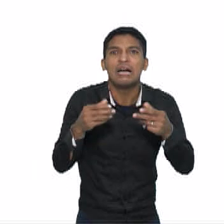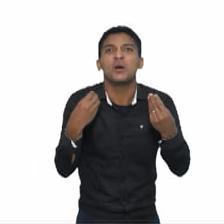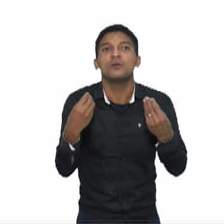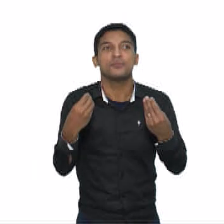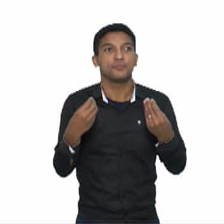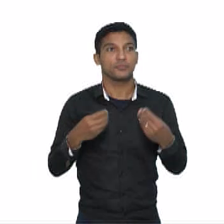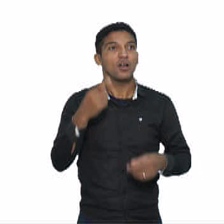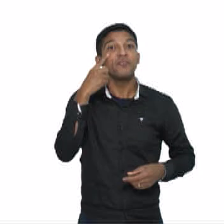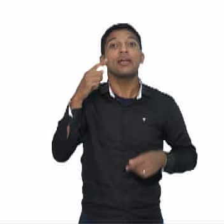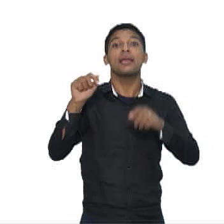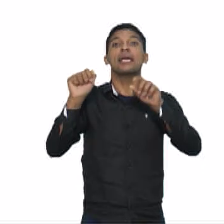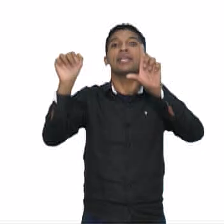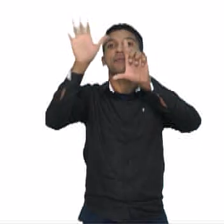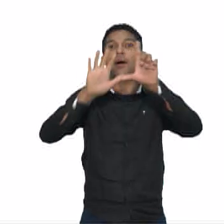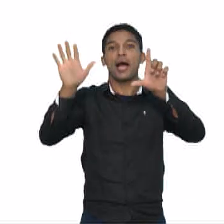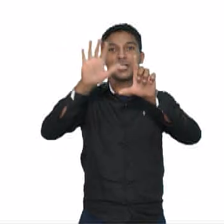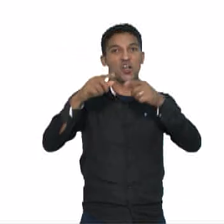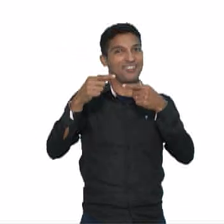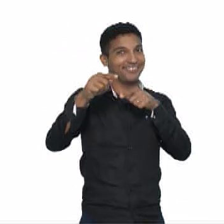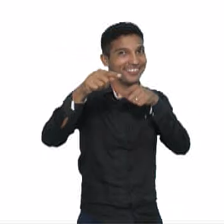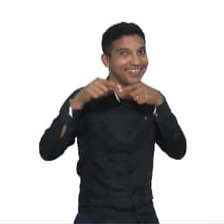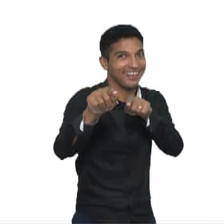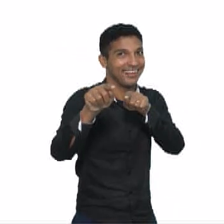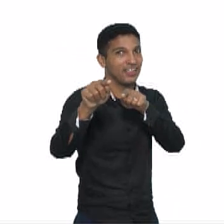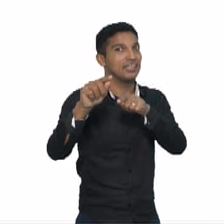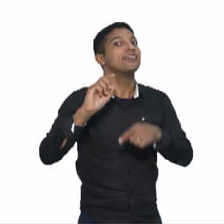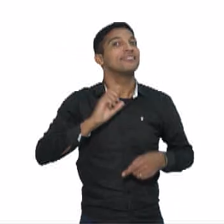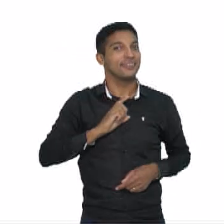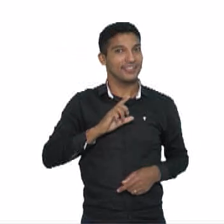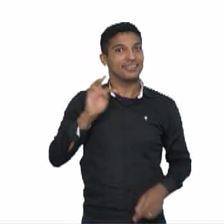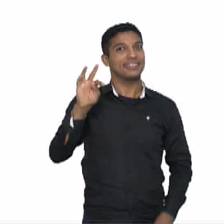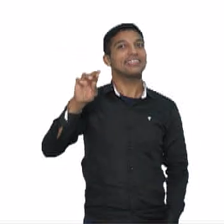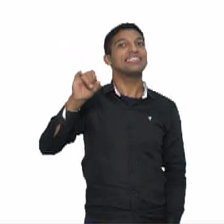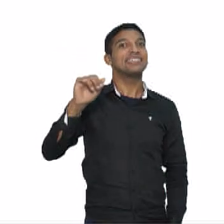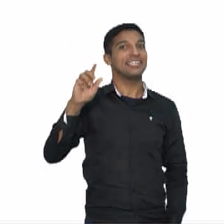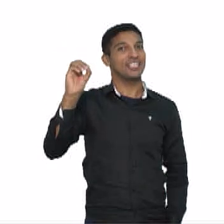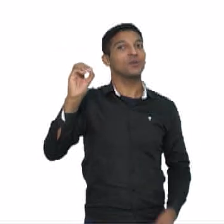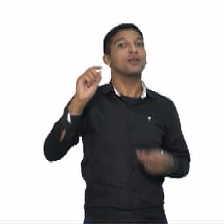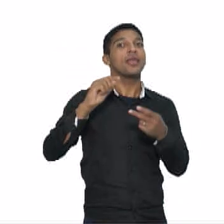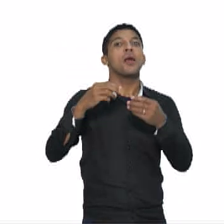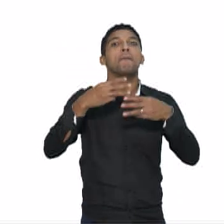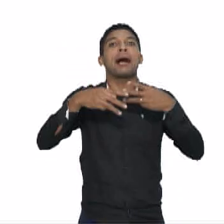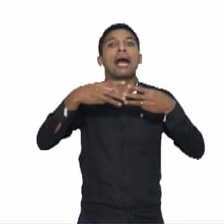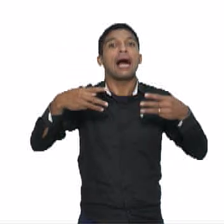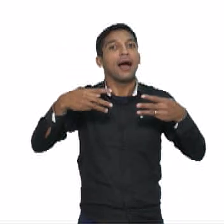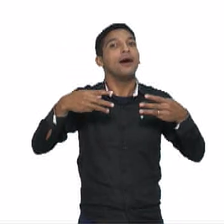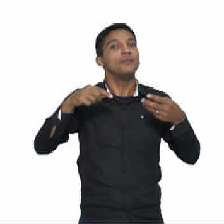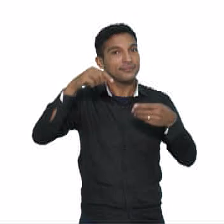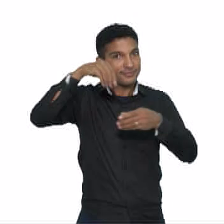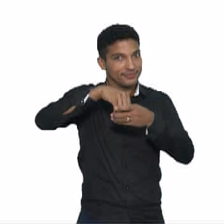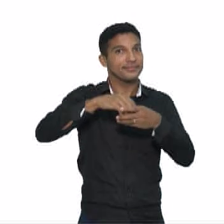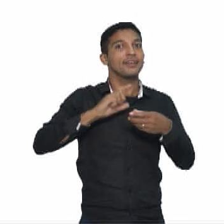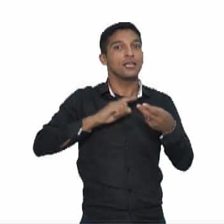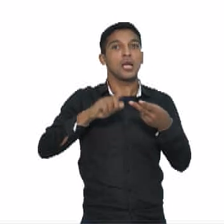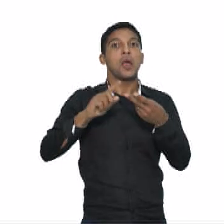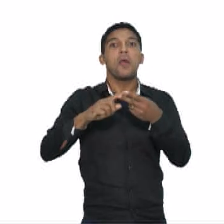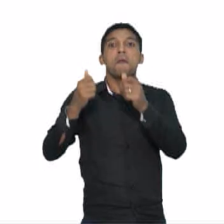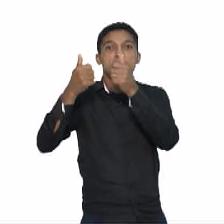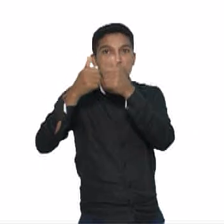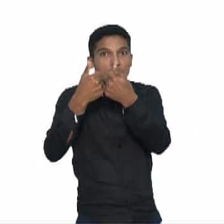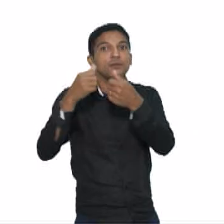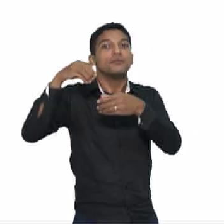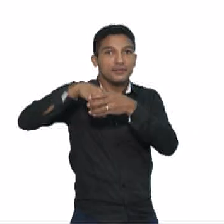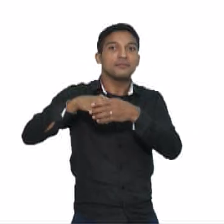vai eu tenho trigo neste macarrão, eu tenho trigo neste pão, neste biscoito, aí